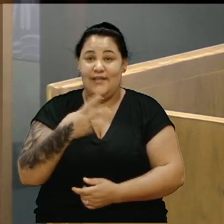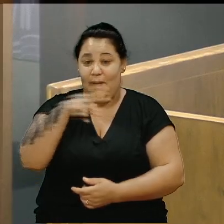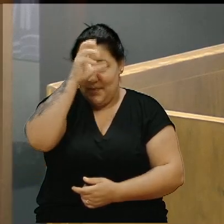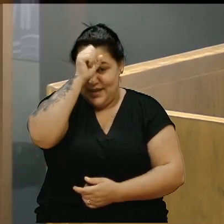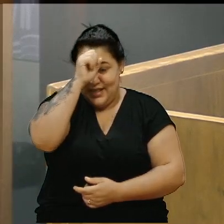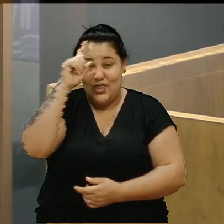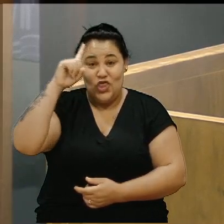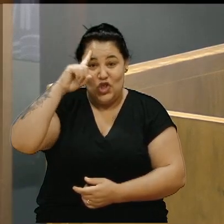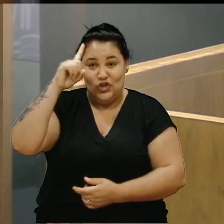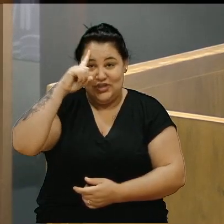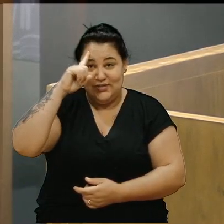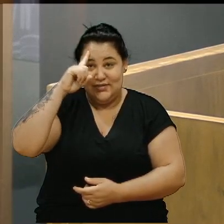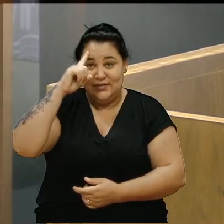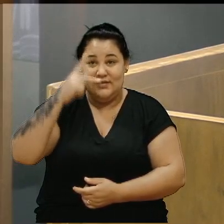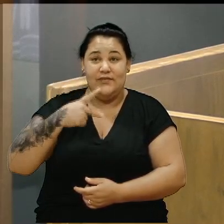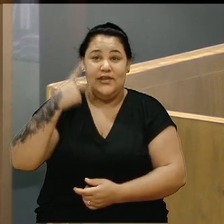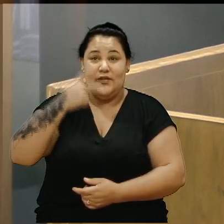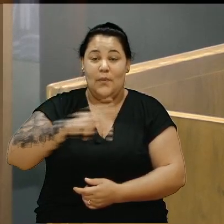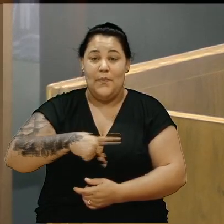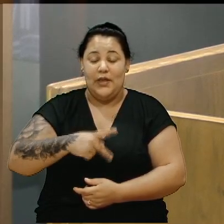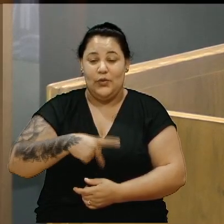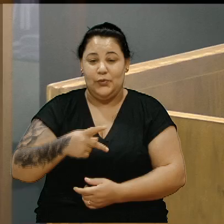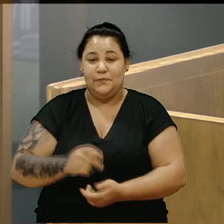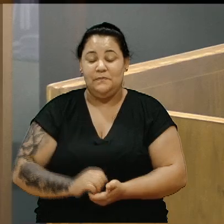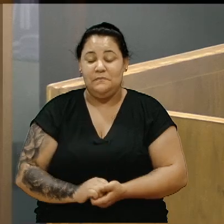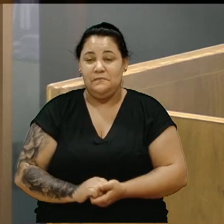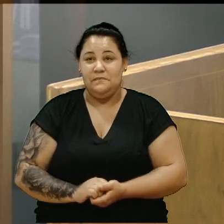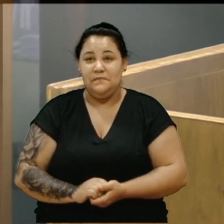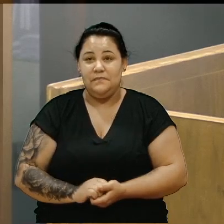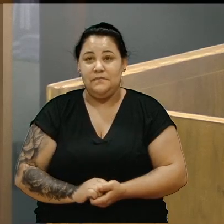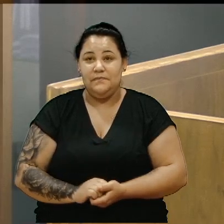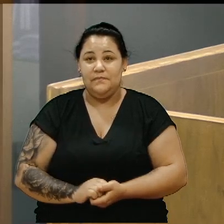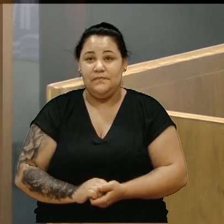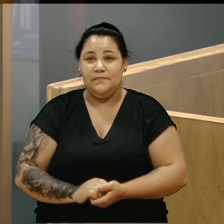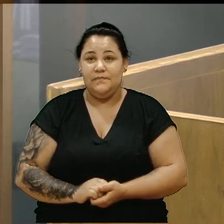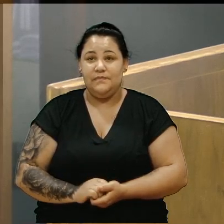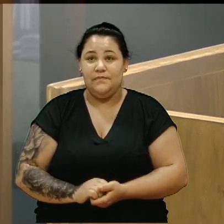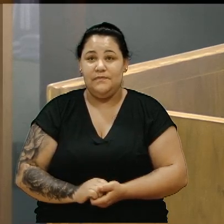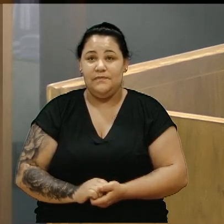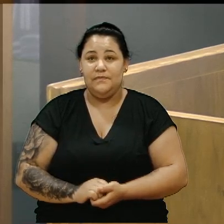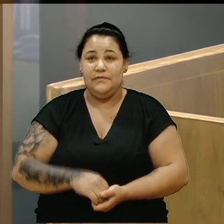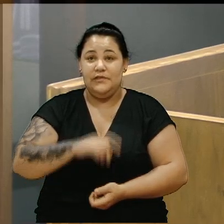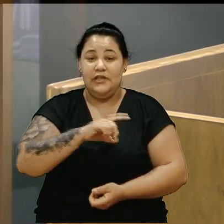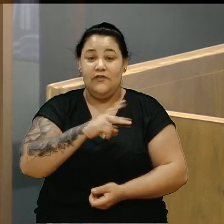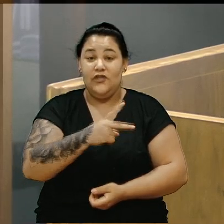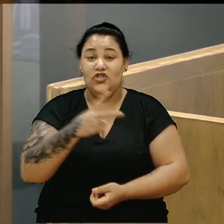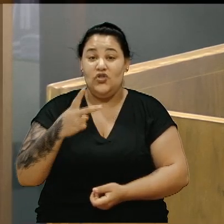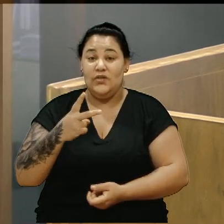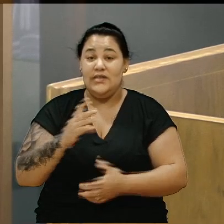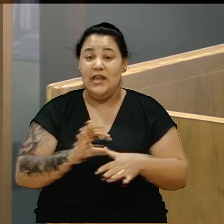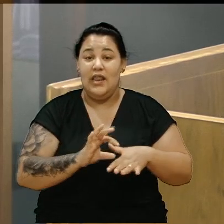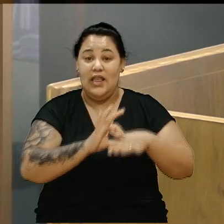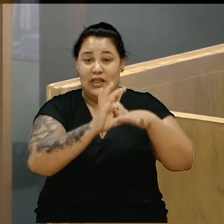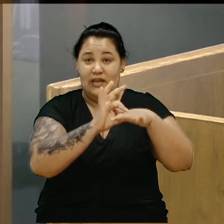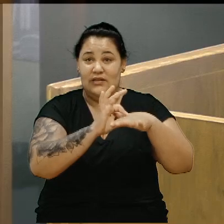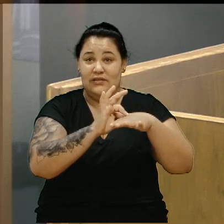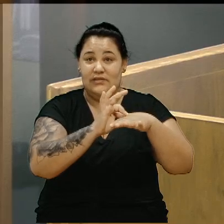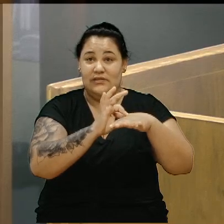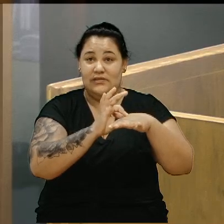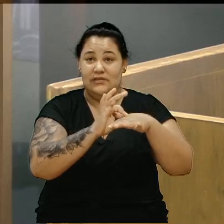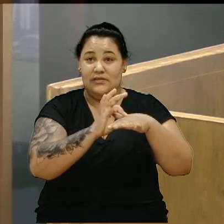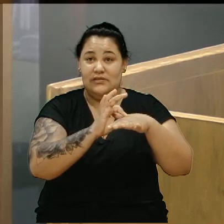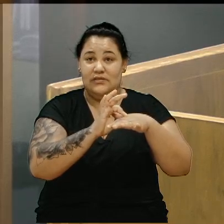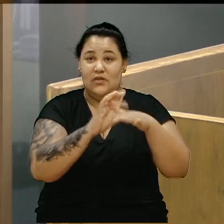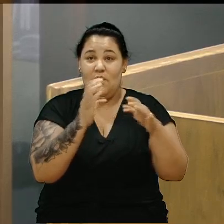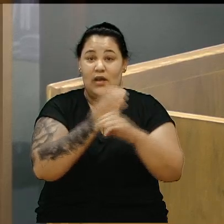os dias com o vereador Pedro, são 22 líderes, nós somos total 23,